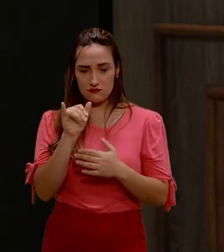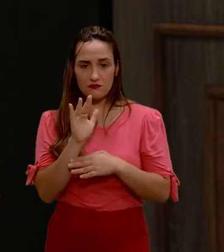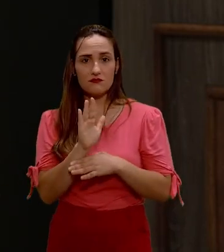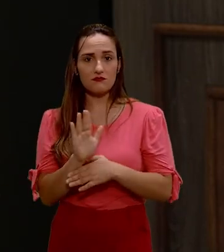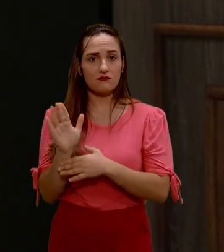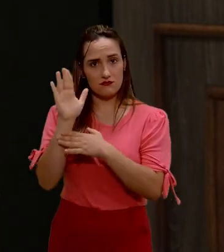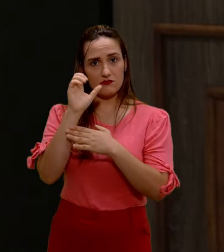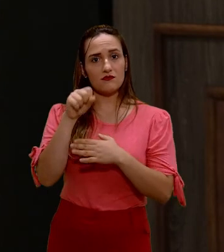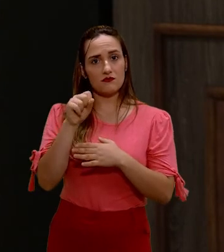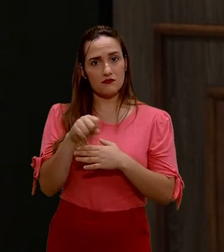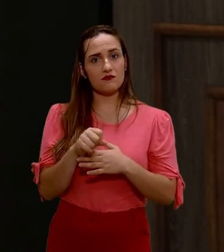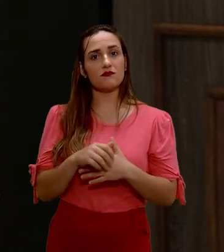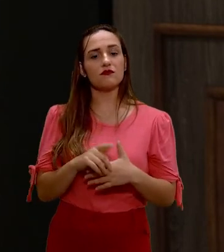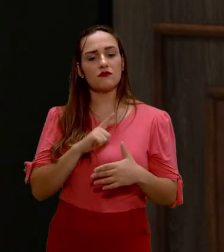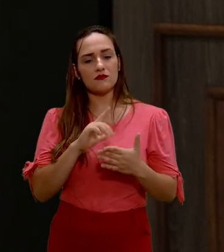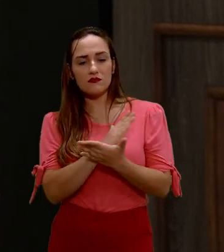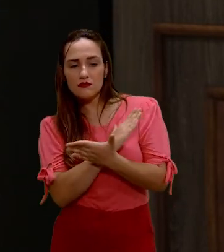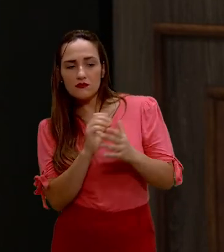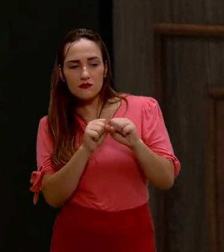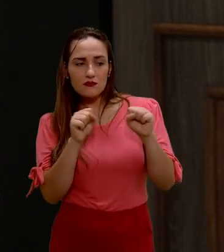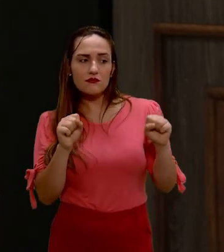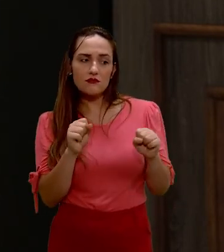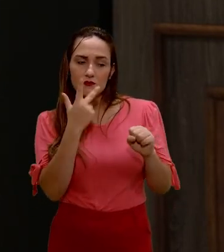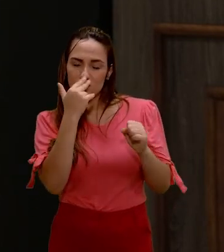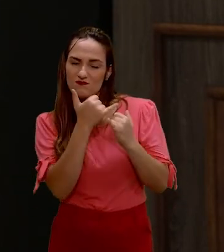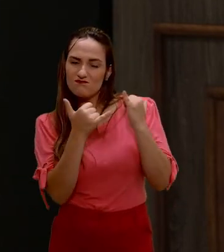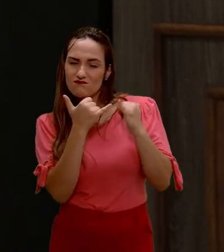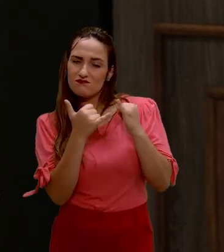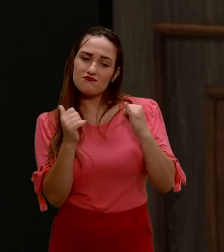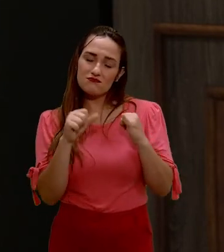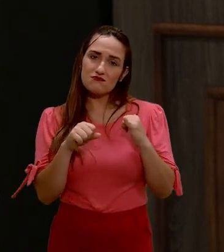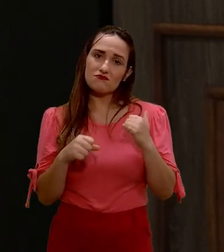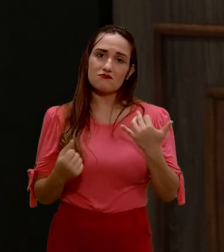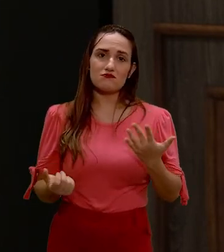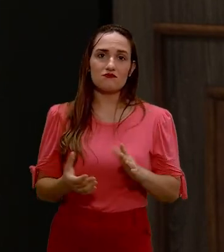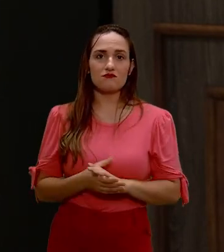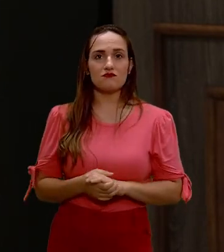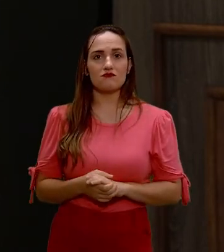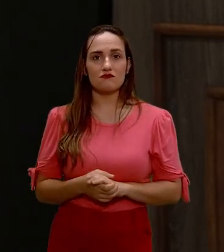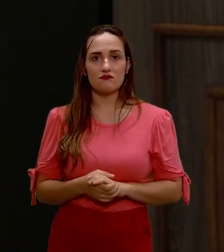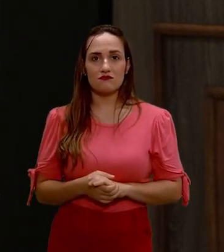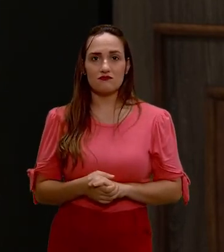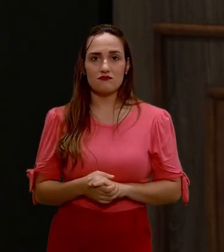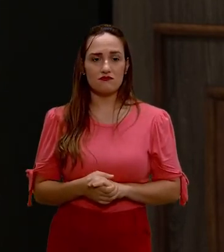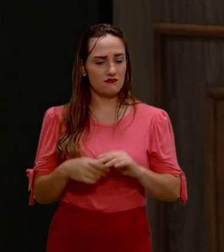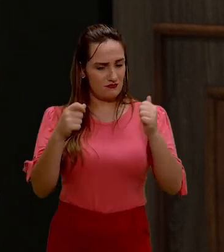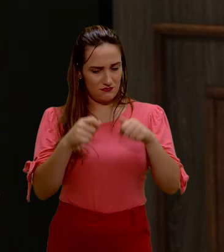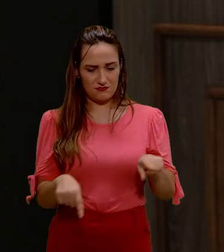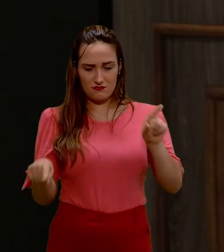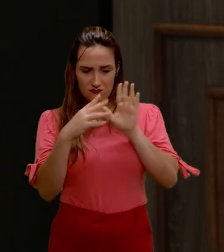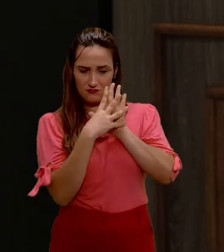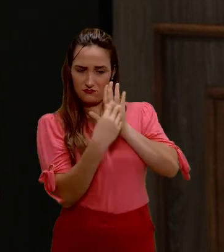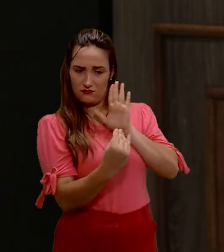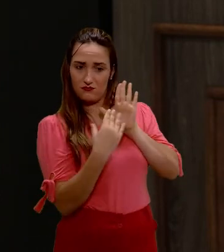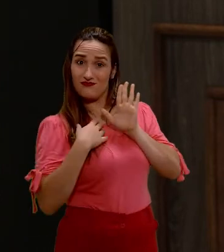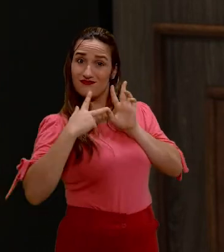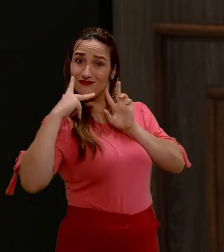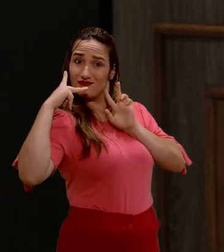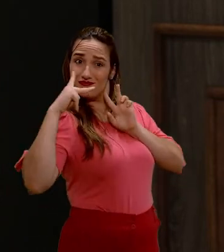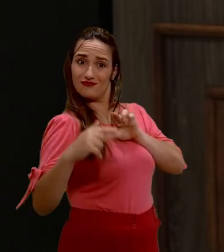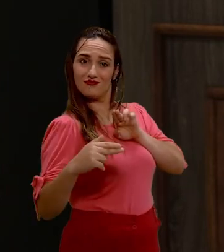tribunais, sistemas similares, e a gente sempre fala isso, olha, vocês não têm que copiar o que está aqui,